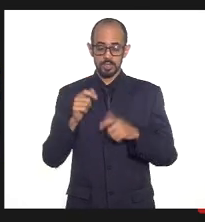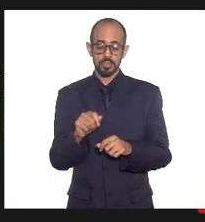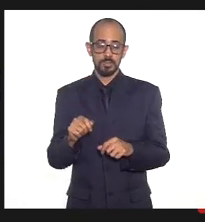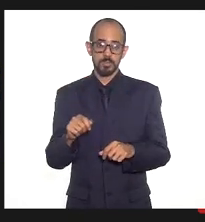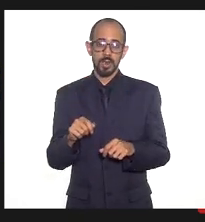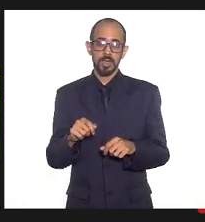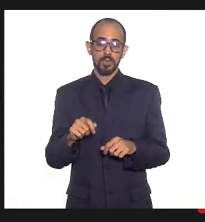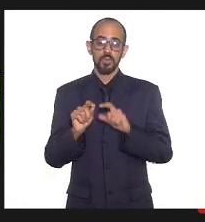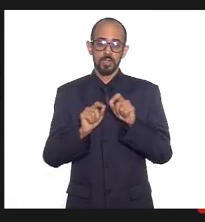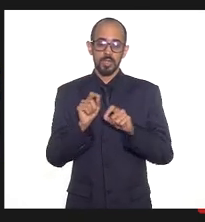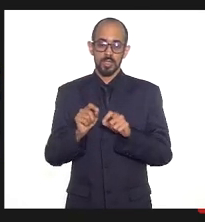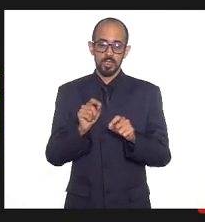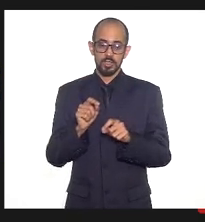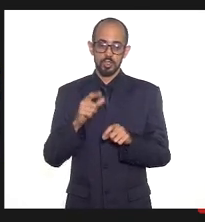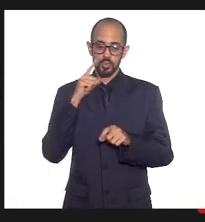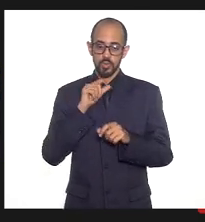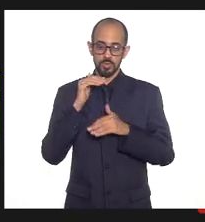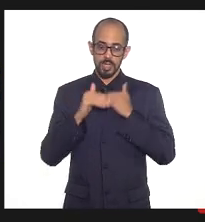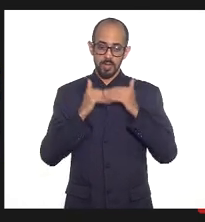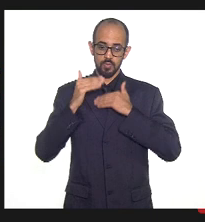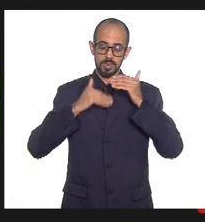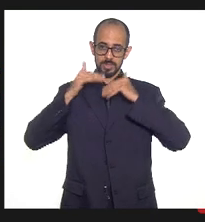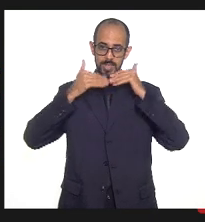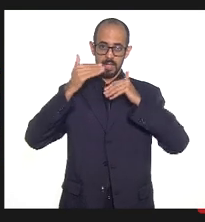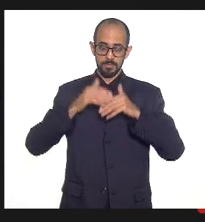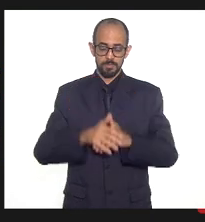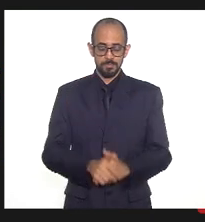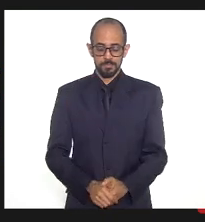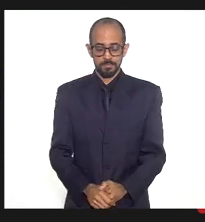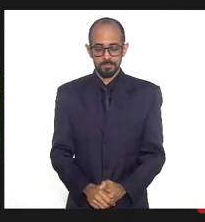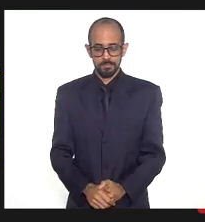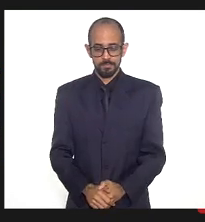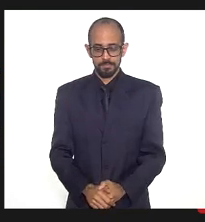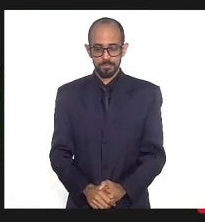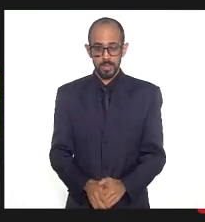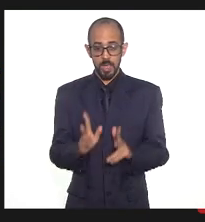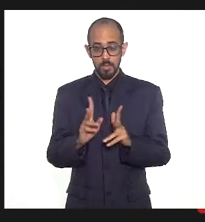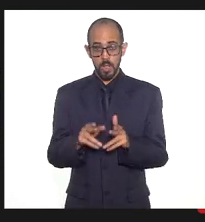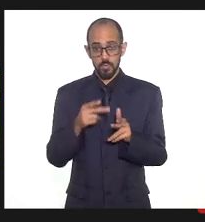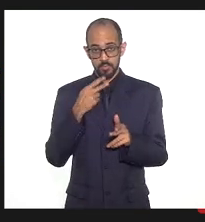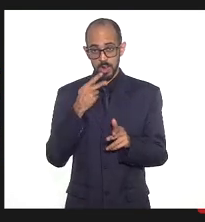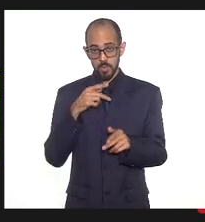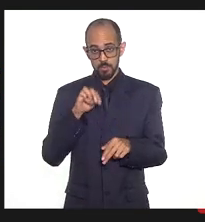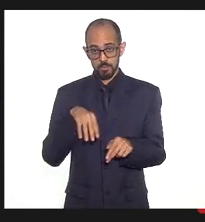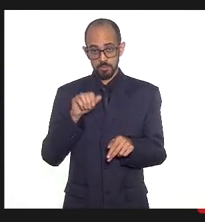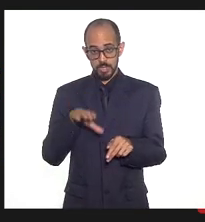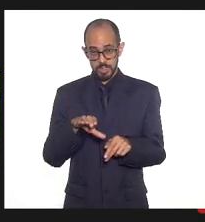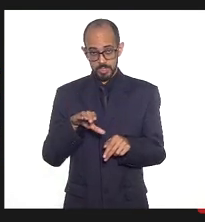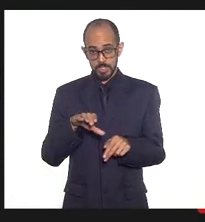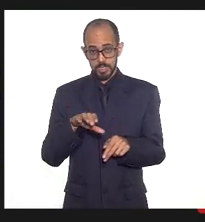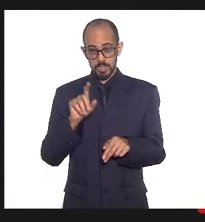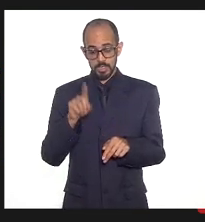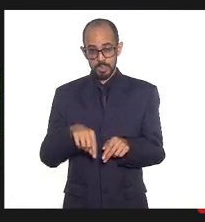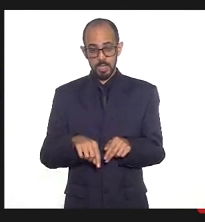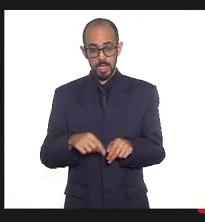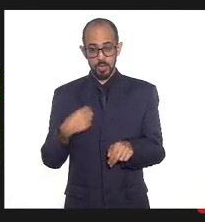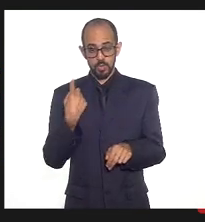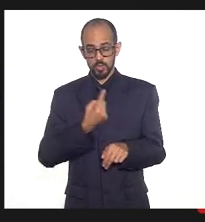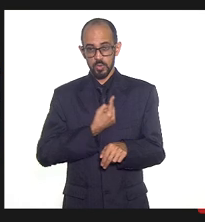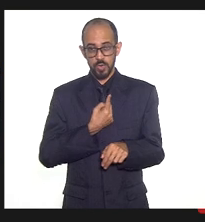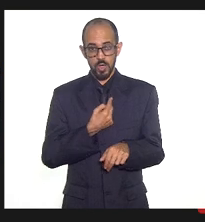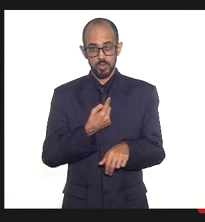gente possa avançar nessa questão. Como falou aqui o Mink, né, que é nosso veterano aí